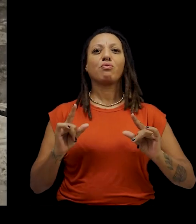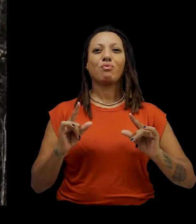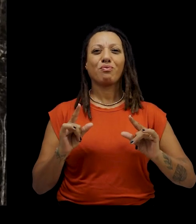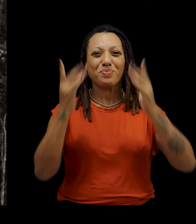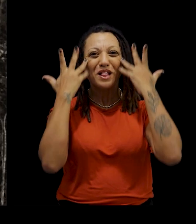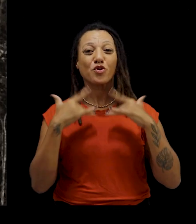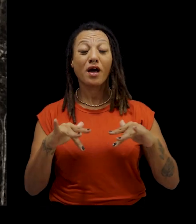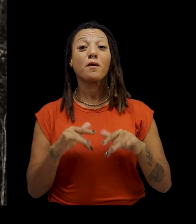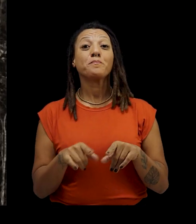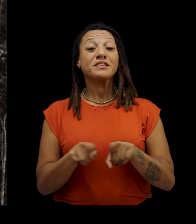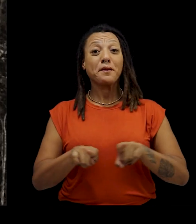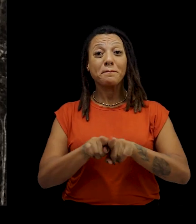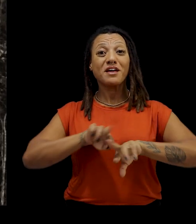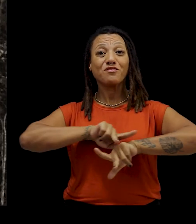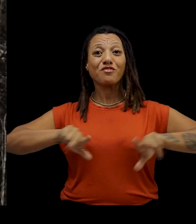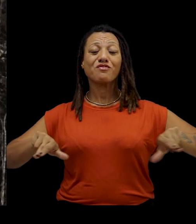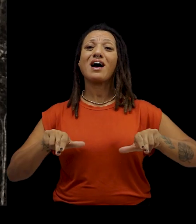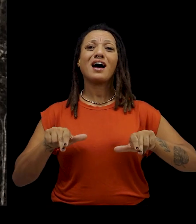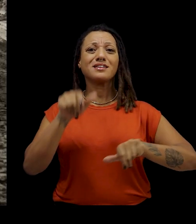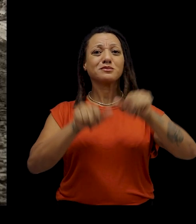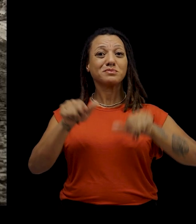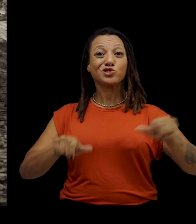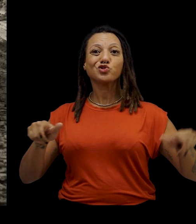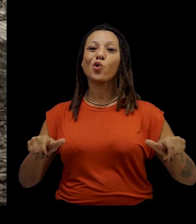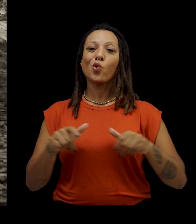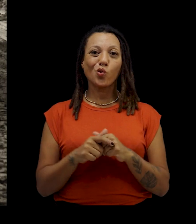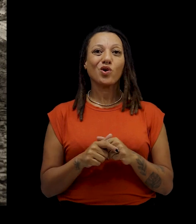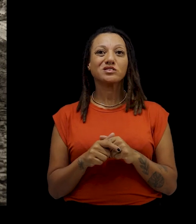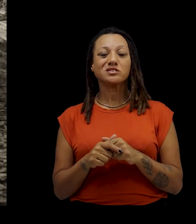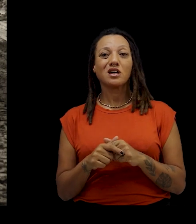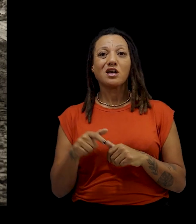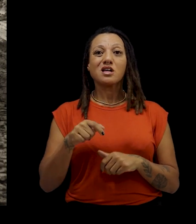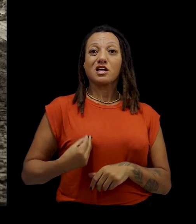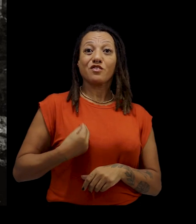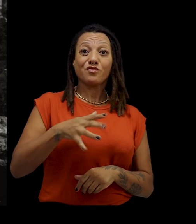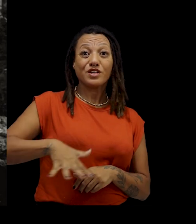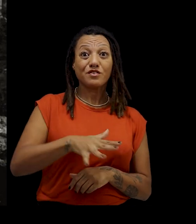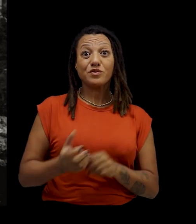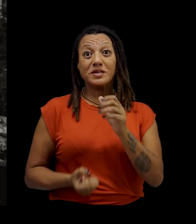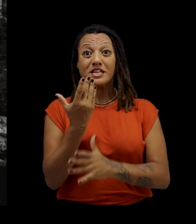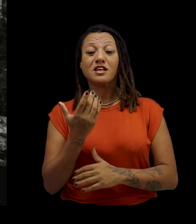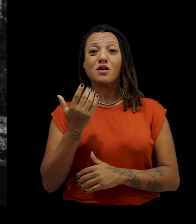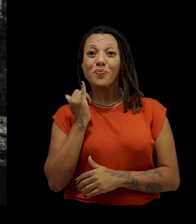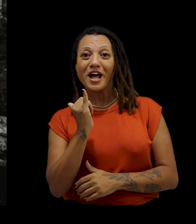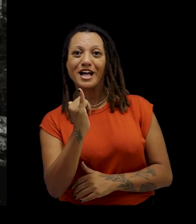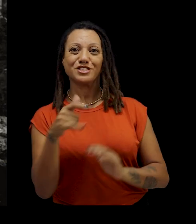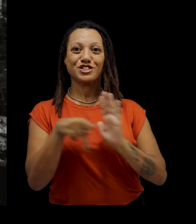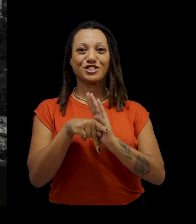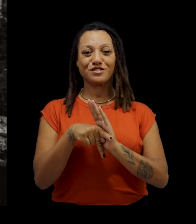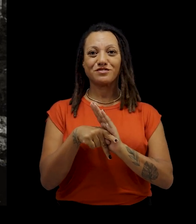dessas práticas, mas também as diversas figuras, diversas pessoas agindo naquele território e criando narrativas sobre eles,